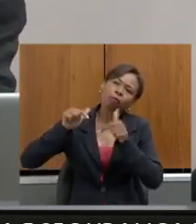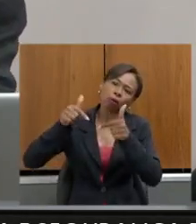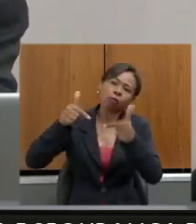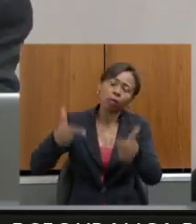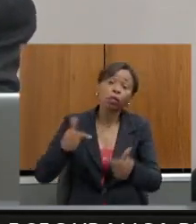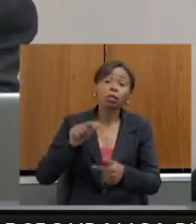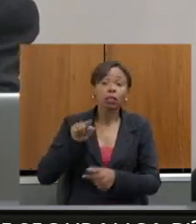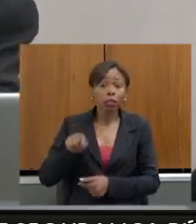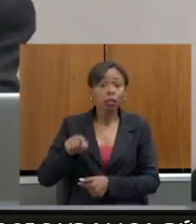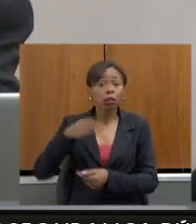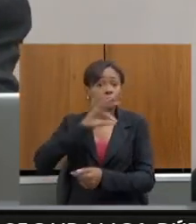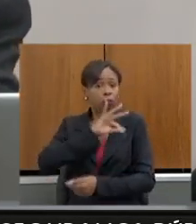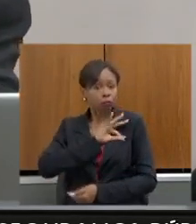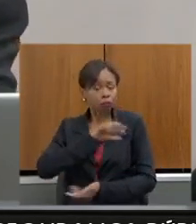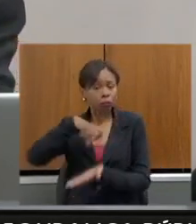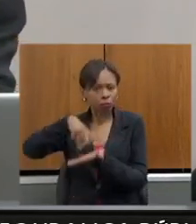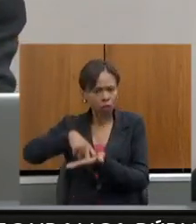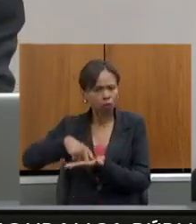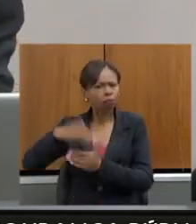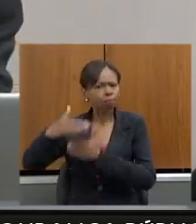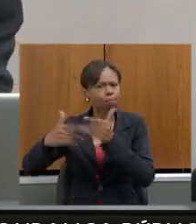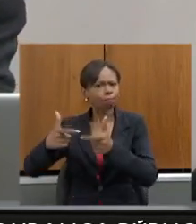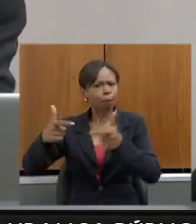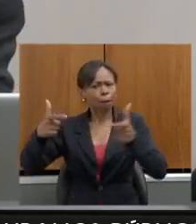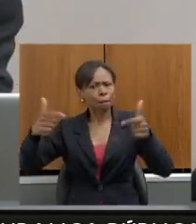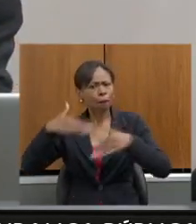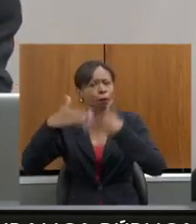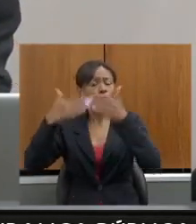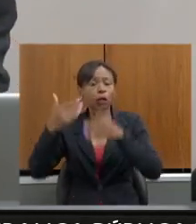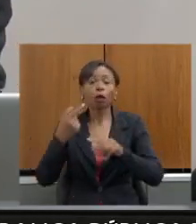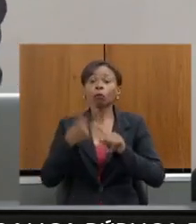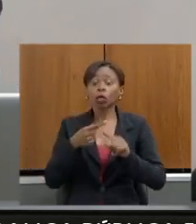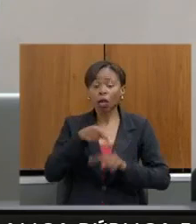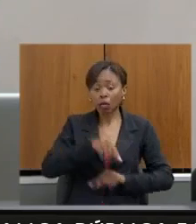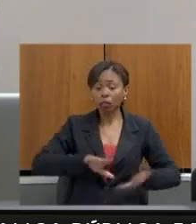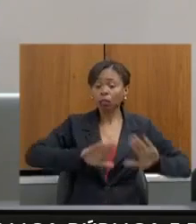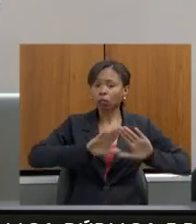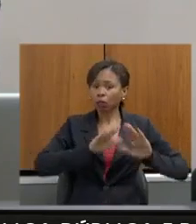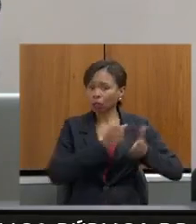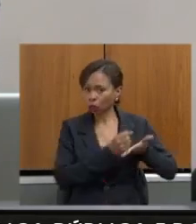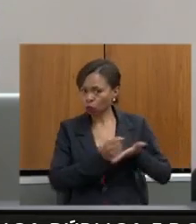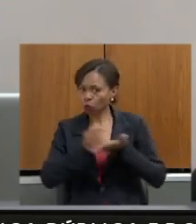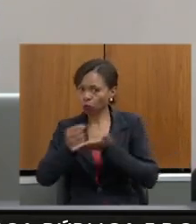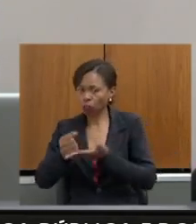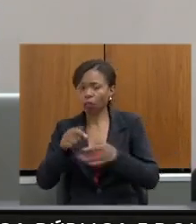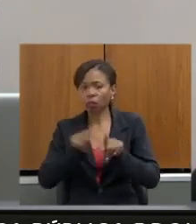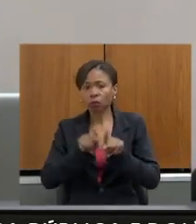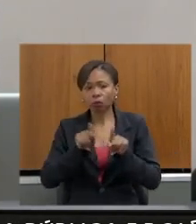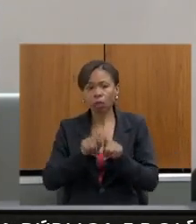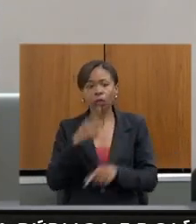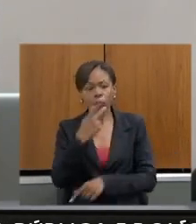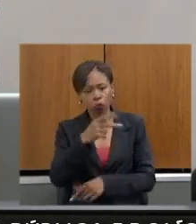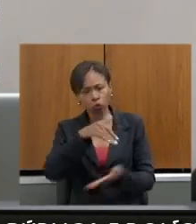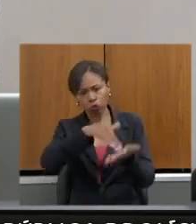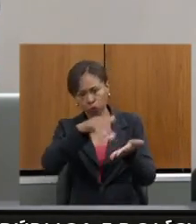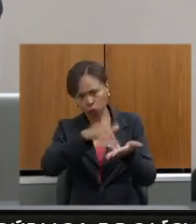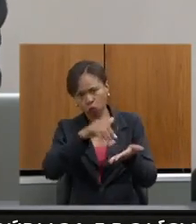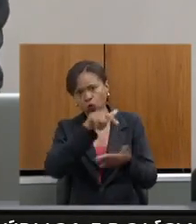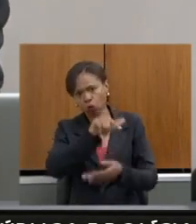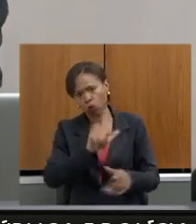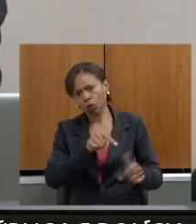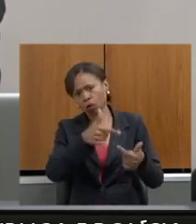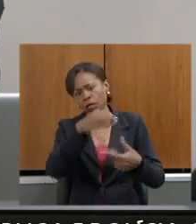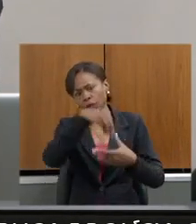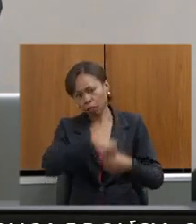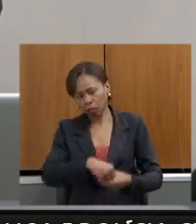penal tem avançado com atribuição da Assembleia contribuição da direção da do Senhor à frente da pasta